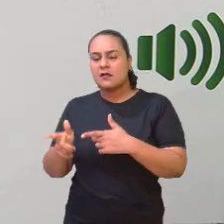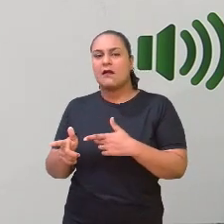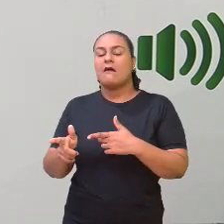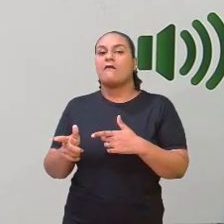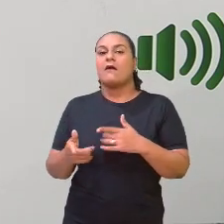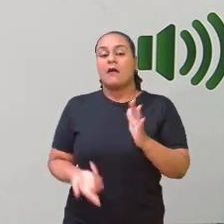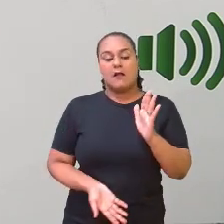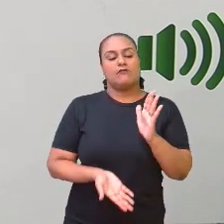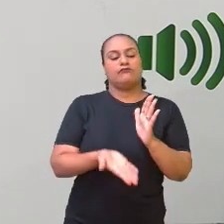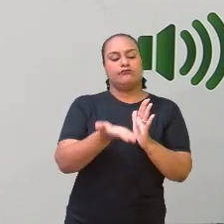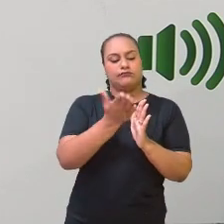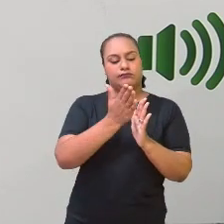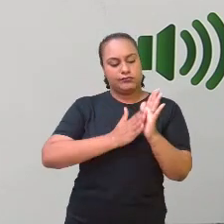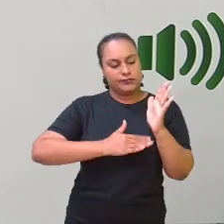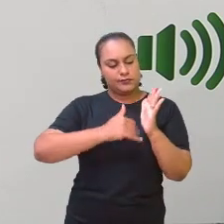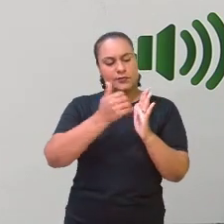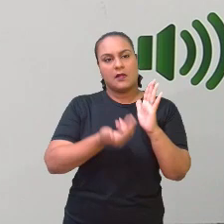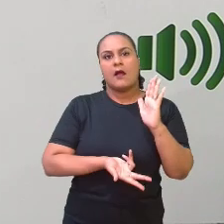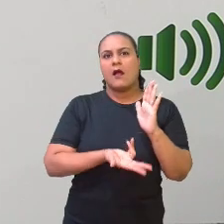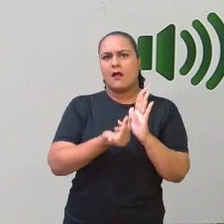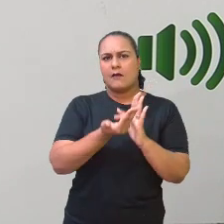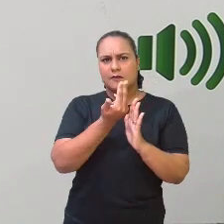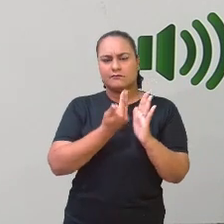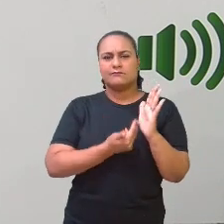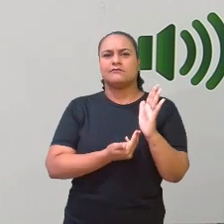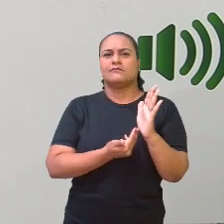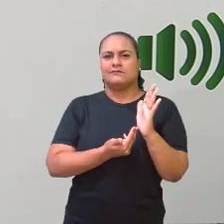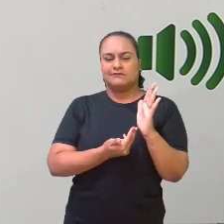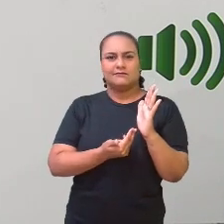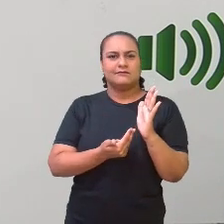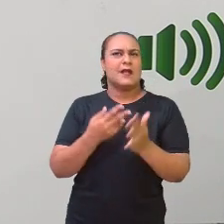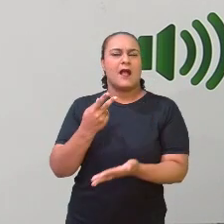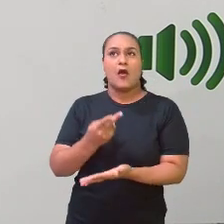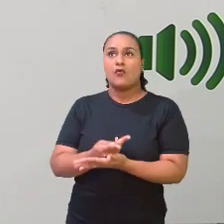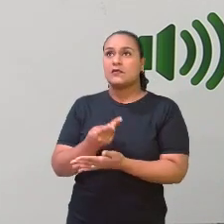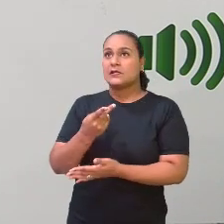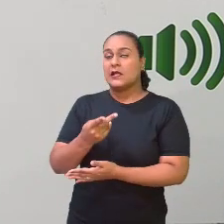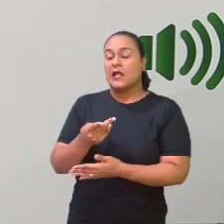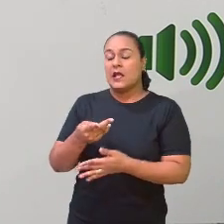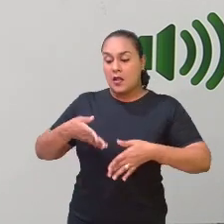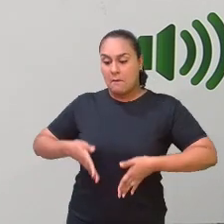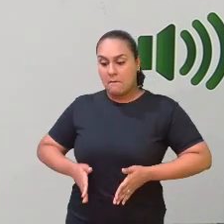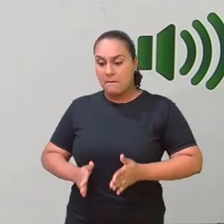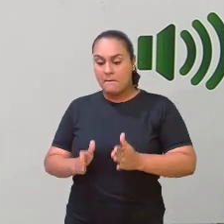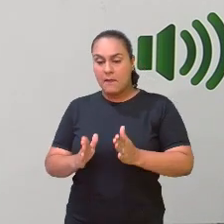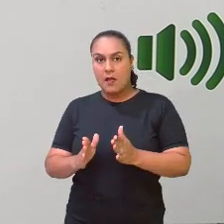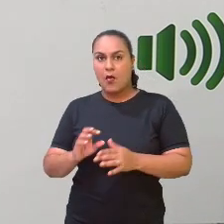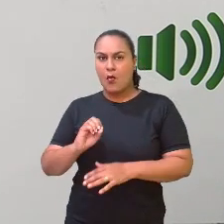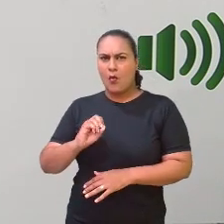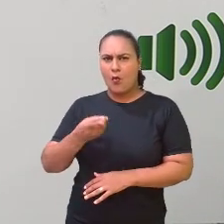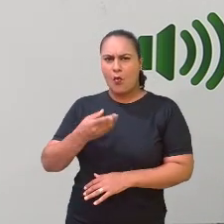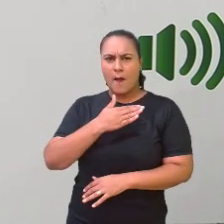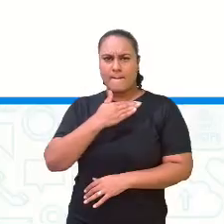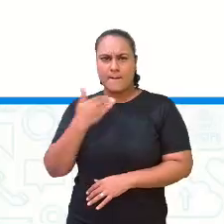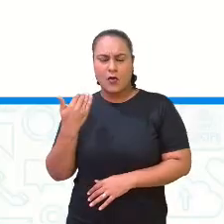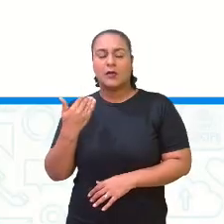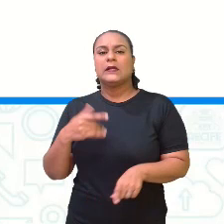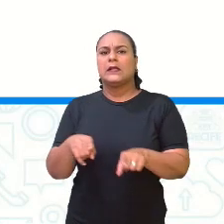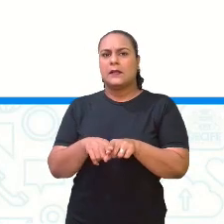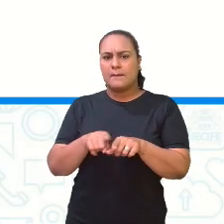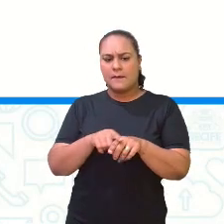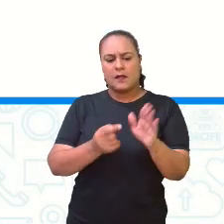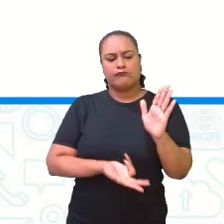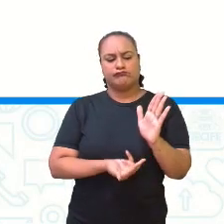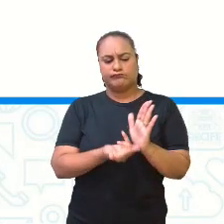alguns amigos, ele também registrava. Então, se acontecia um nascimento ou uma morte, eles também falavam. E como